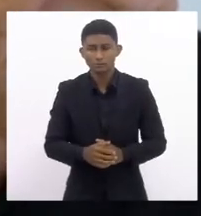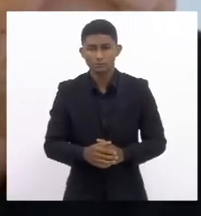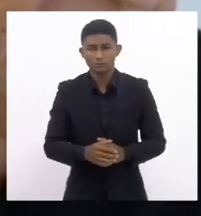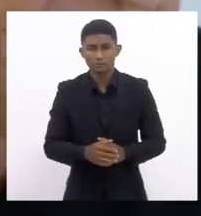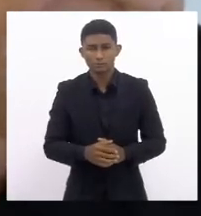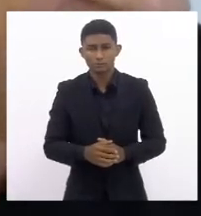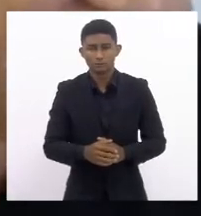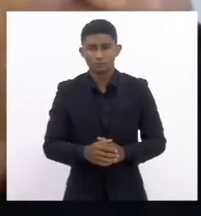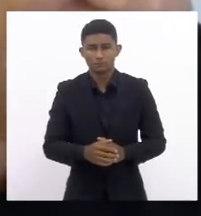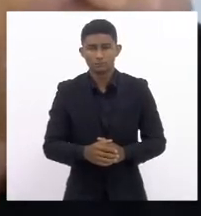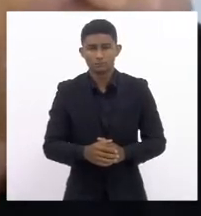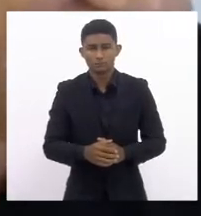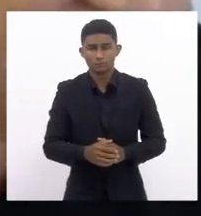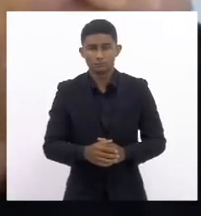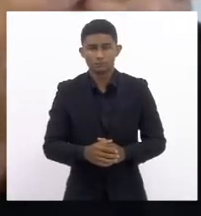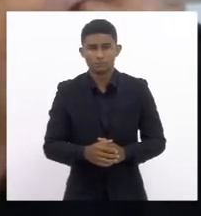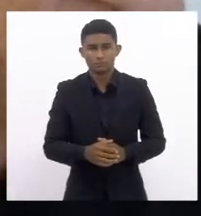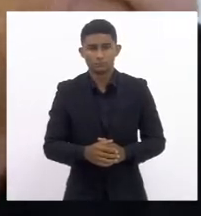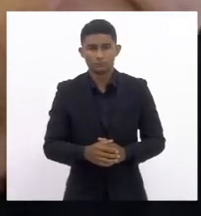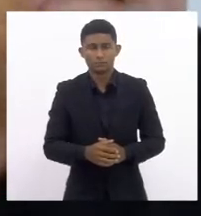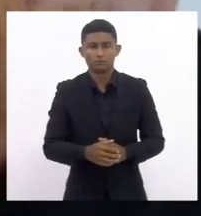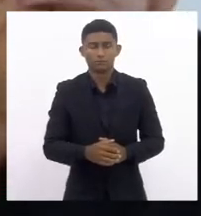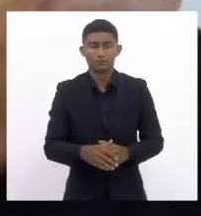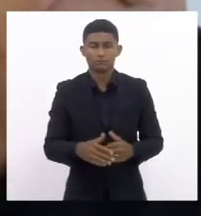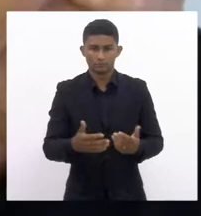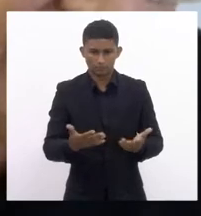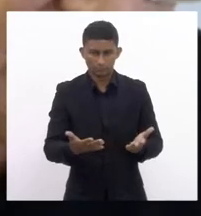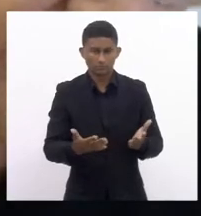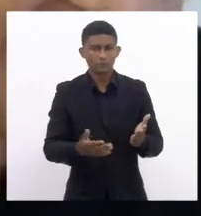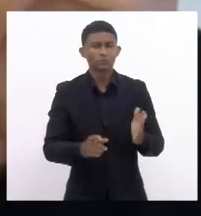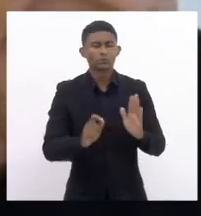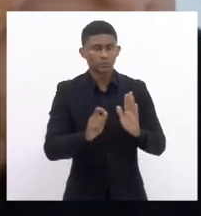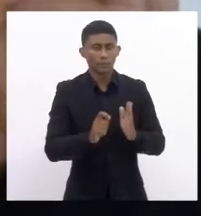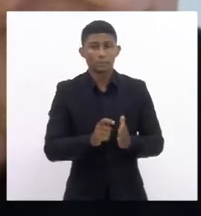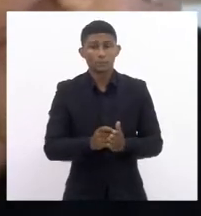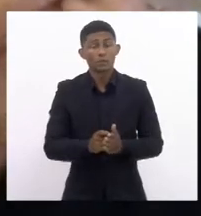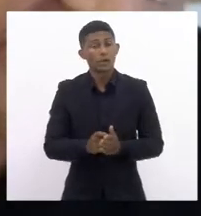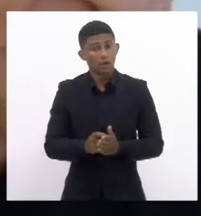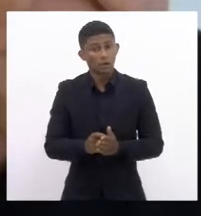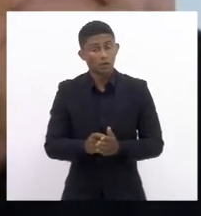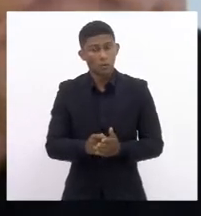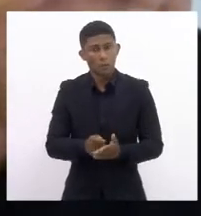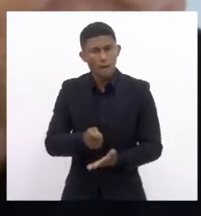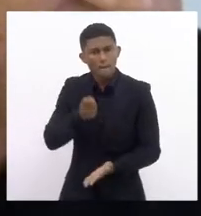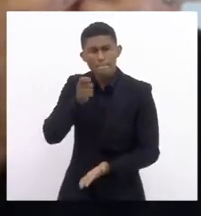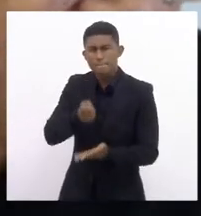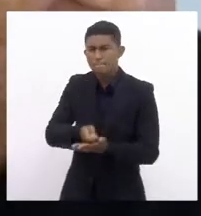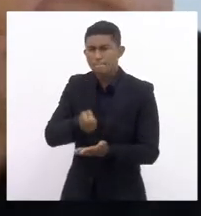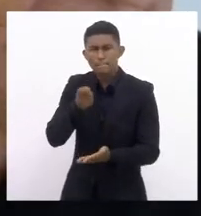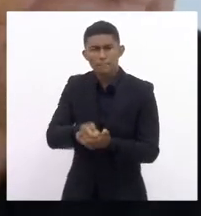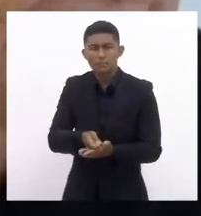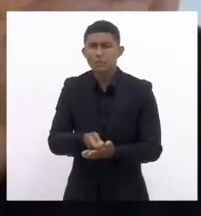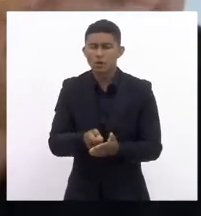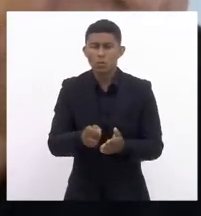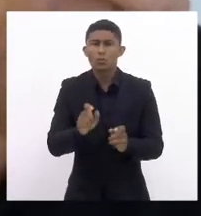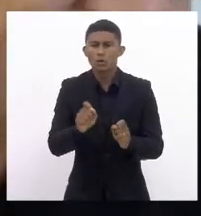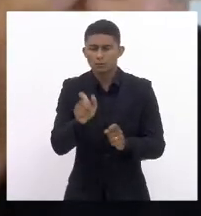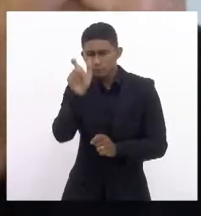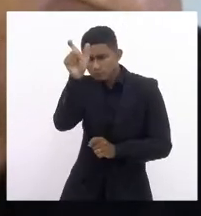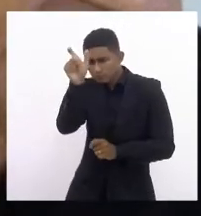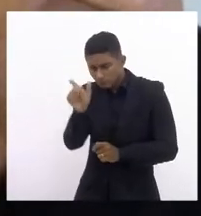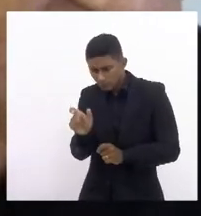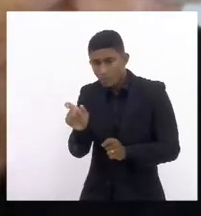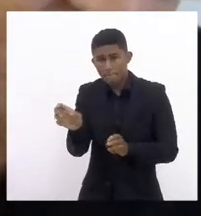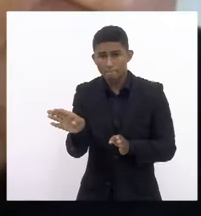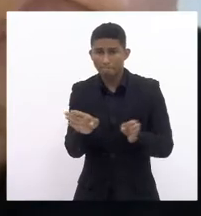projeto para o seguinte: dispõe sobre a obrigatoriedade da presença do mediador de